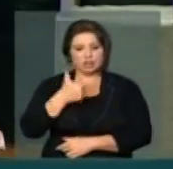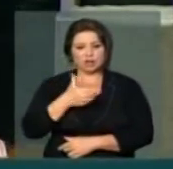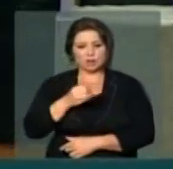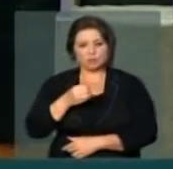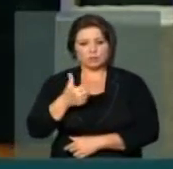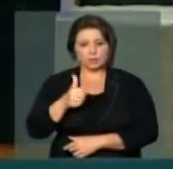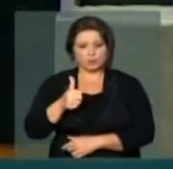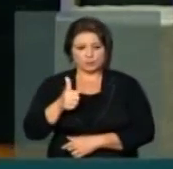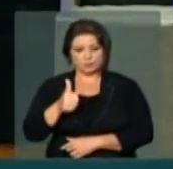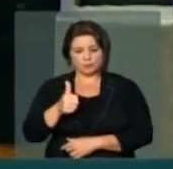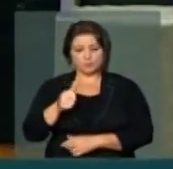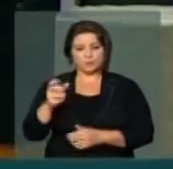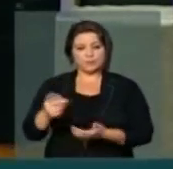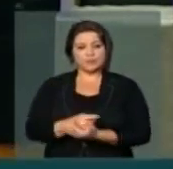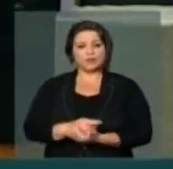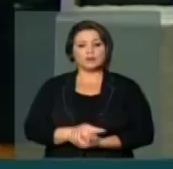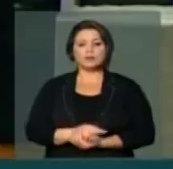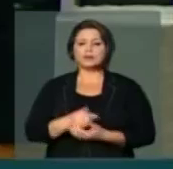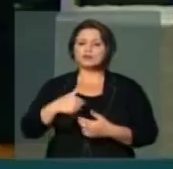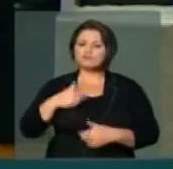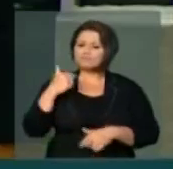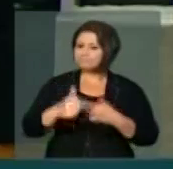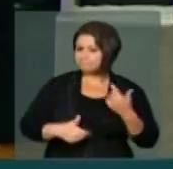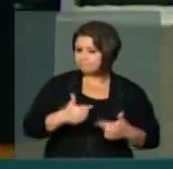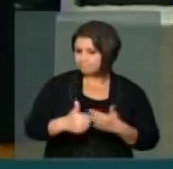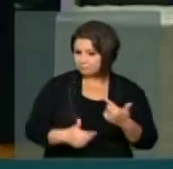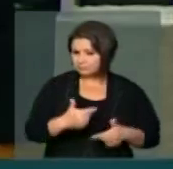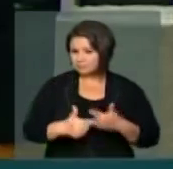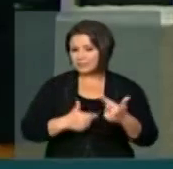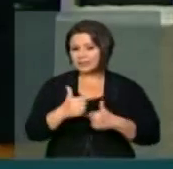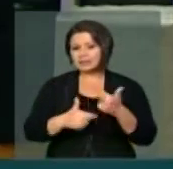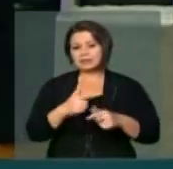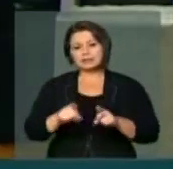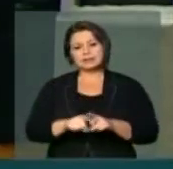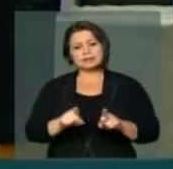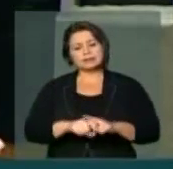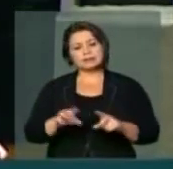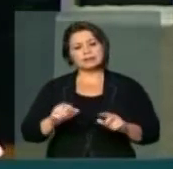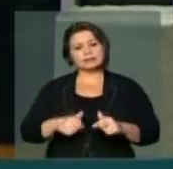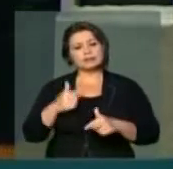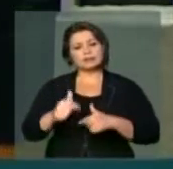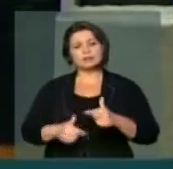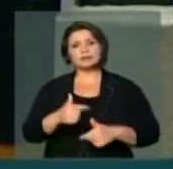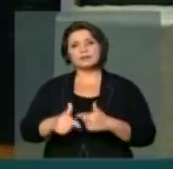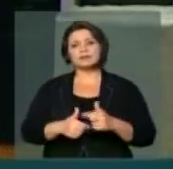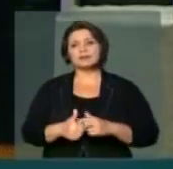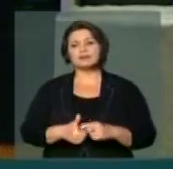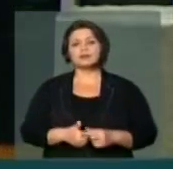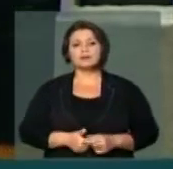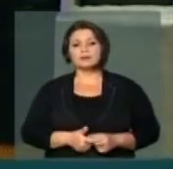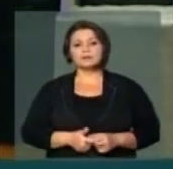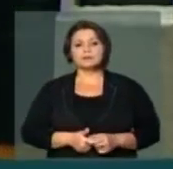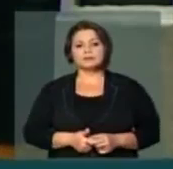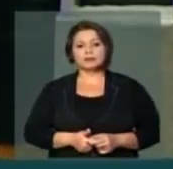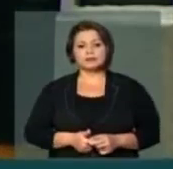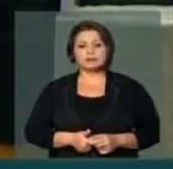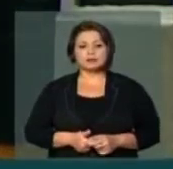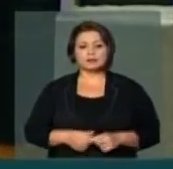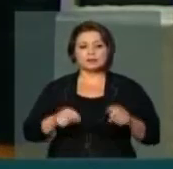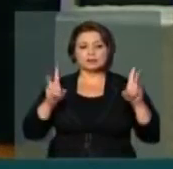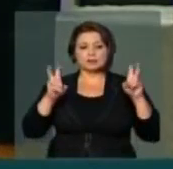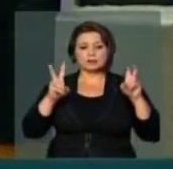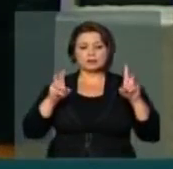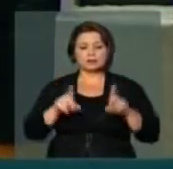aí, presidente, passei a me dedicar de forma intensiva ao tema